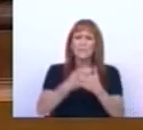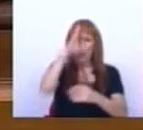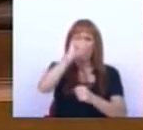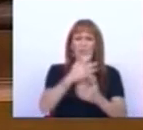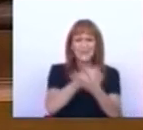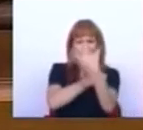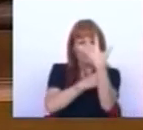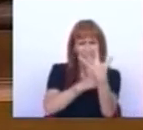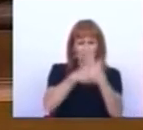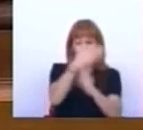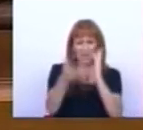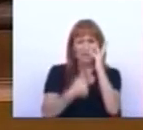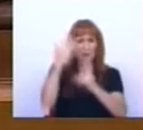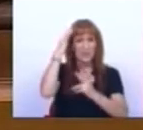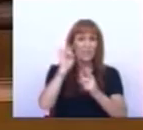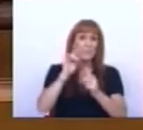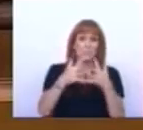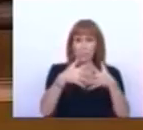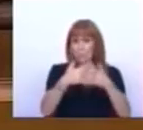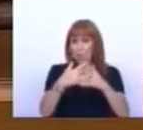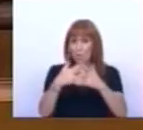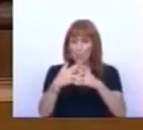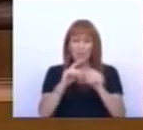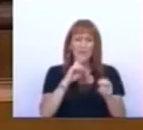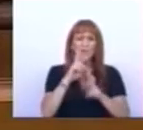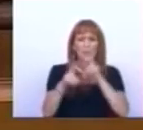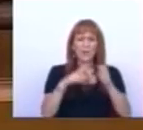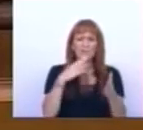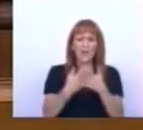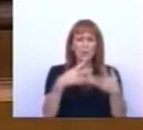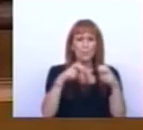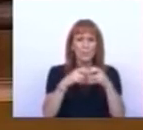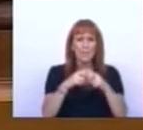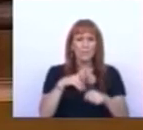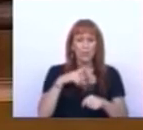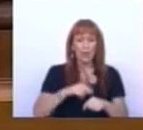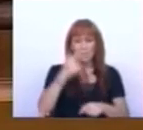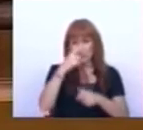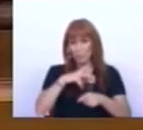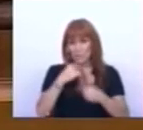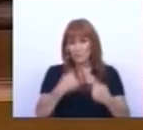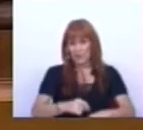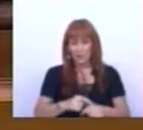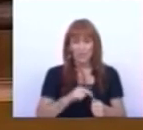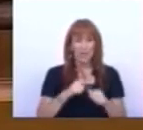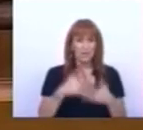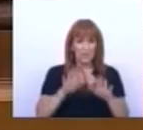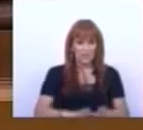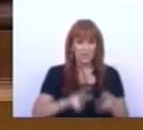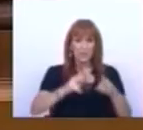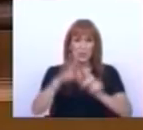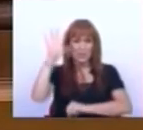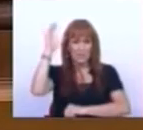5 eixos que considerávamos absolutamente estruturais para dar resposta aos problemas do país e dos portugueses. Travar as